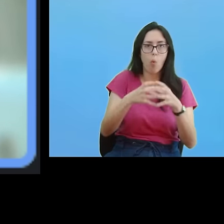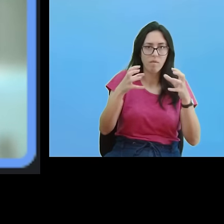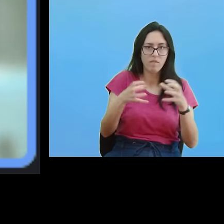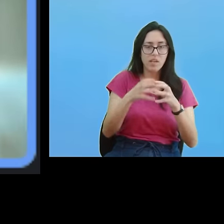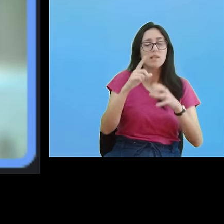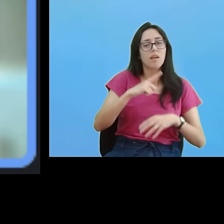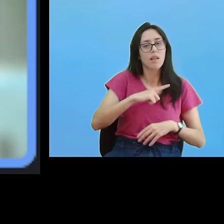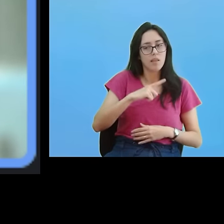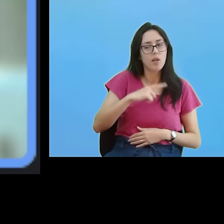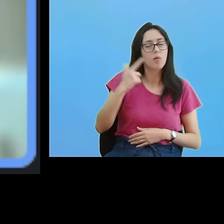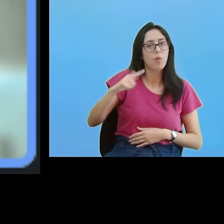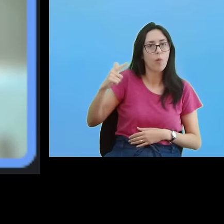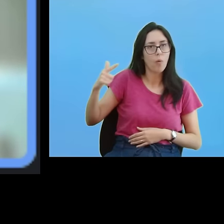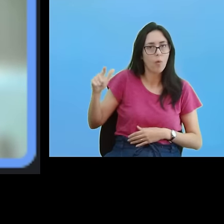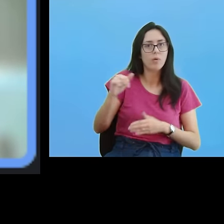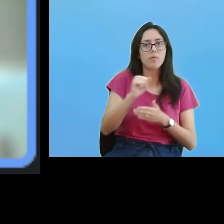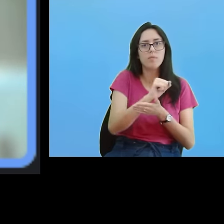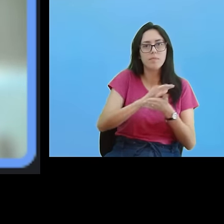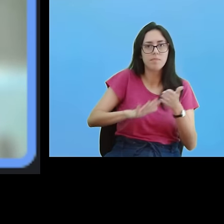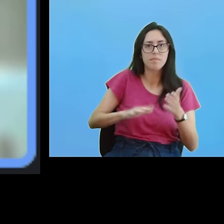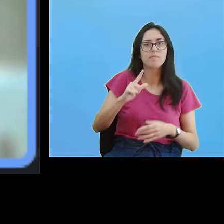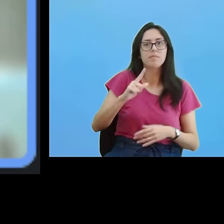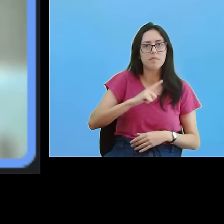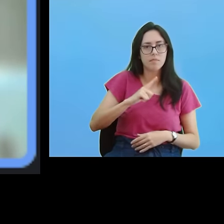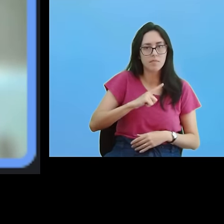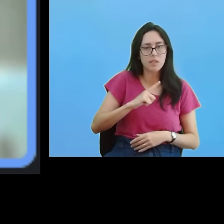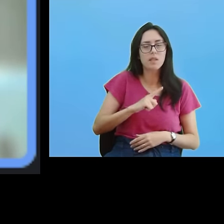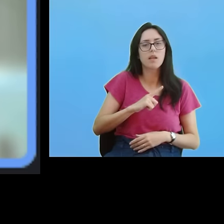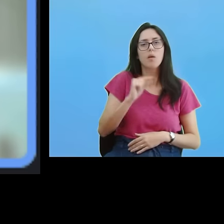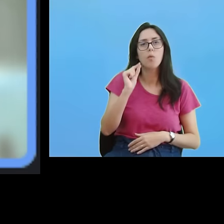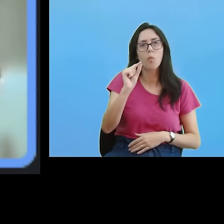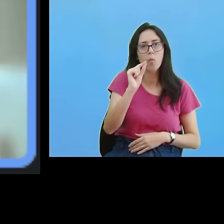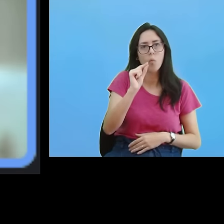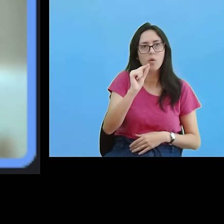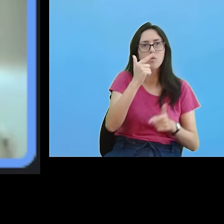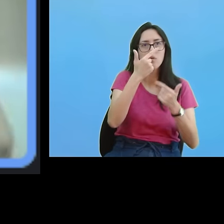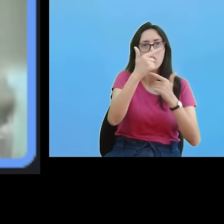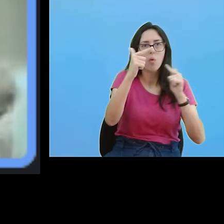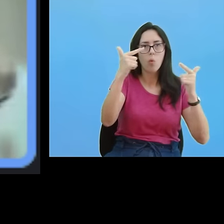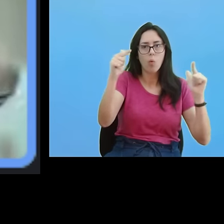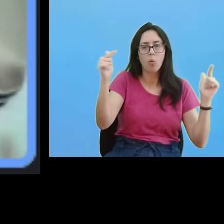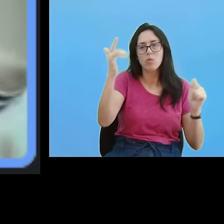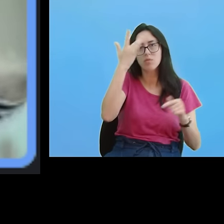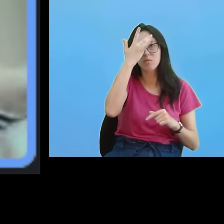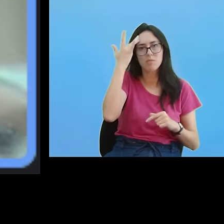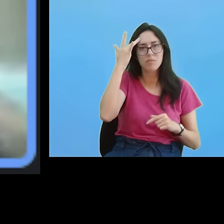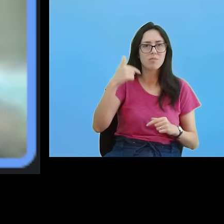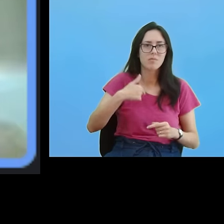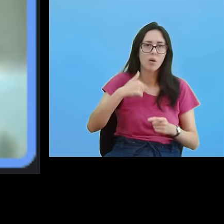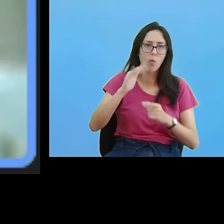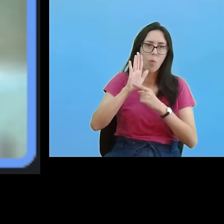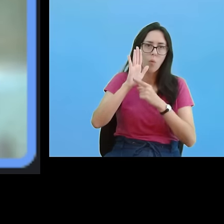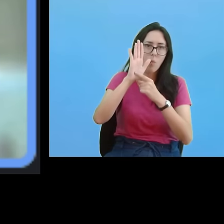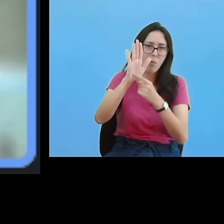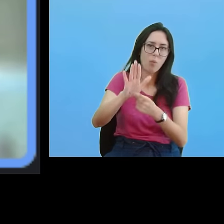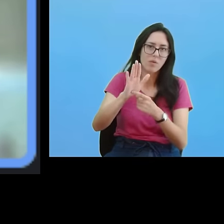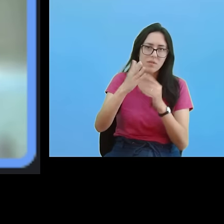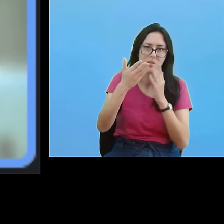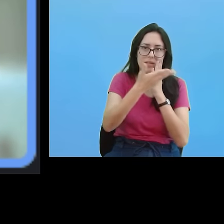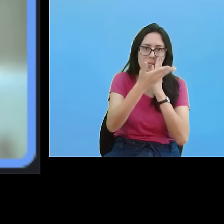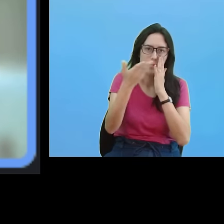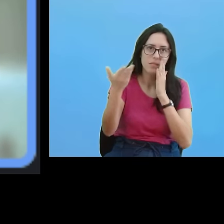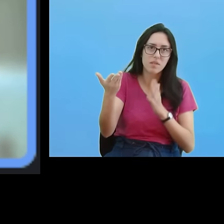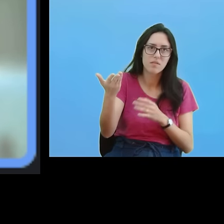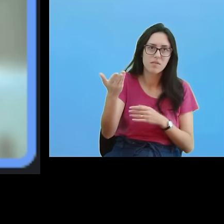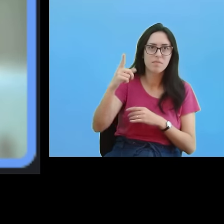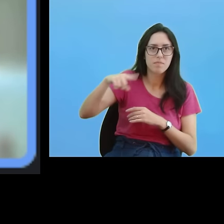temos algumas outras atividades que são realizadas com os demais integrantes que eu mostrei para vocês aqui,